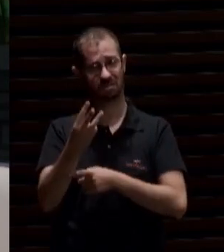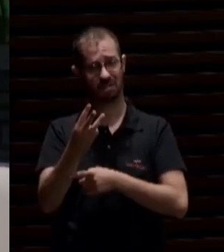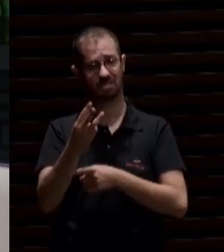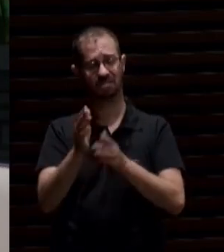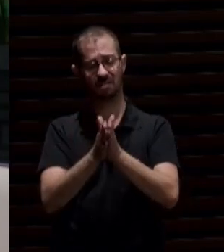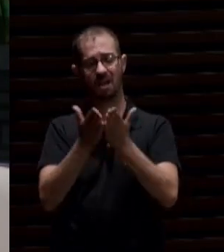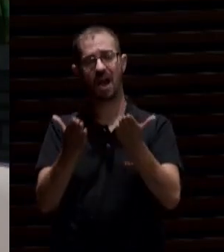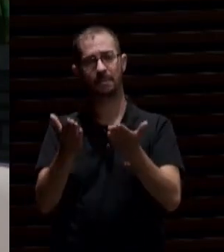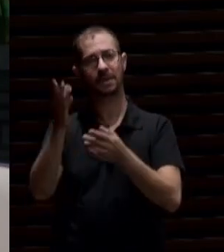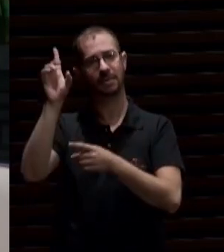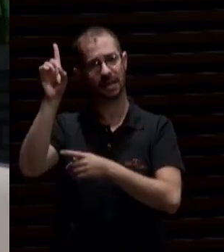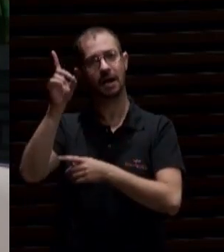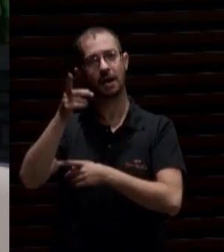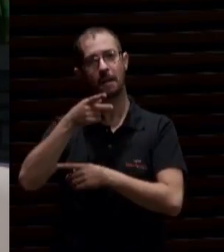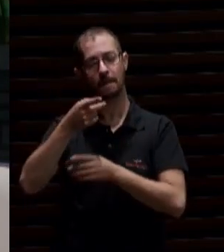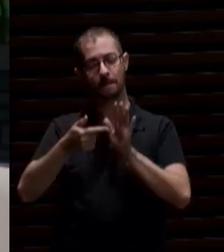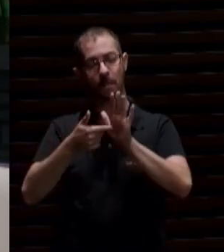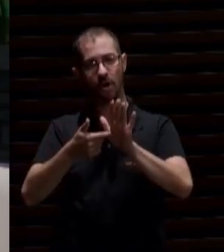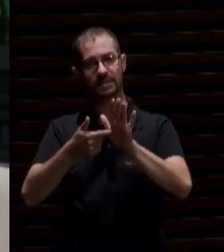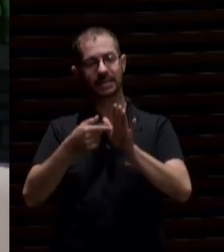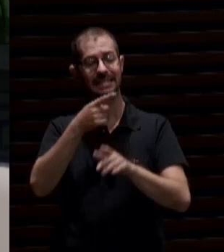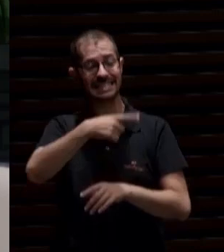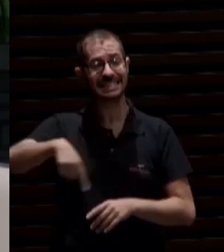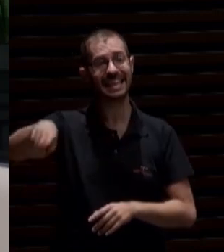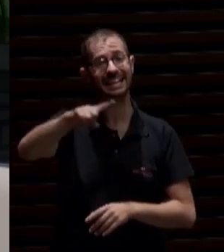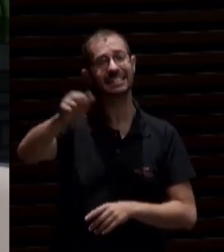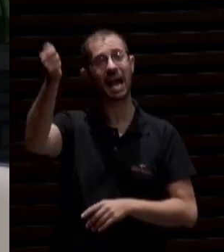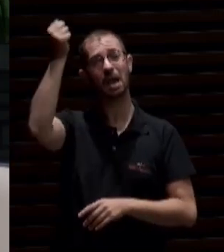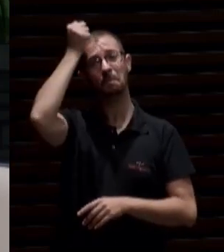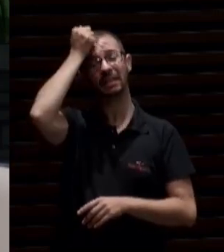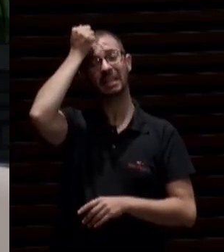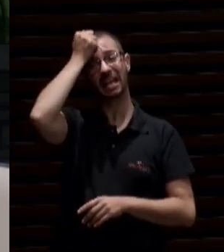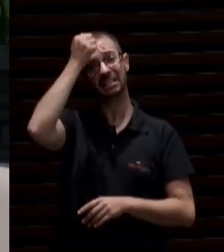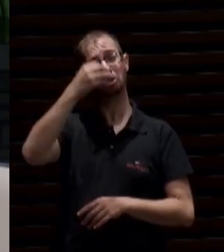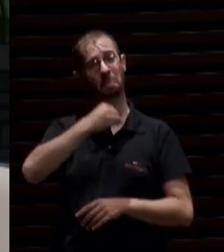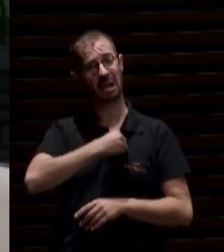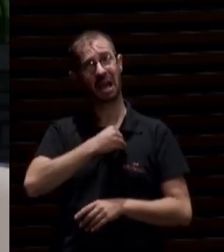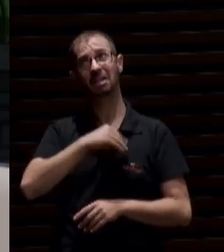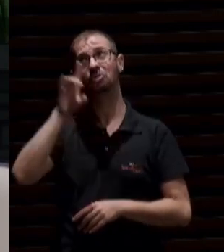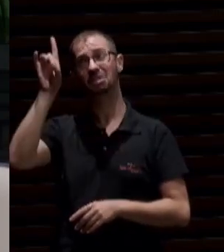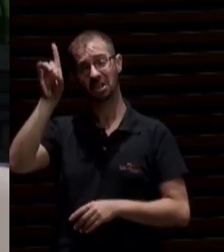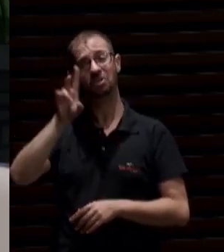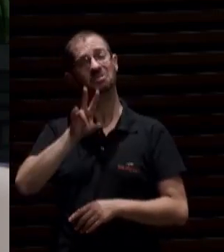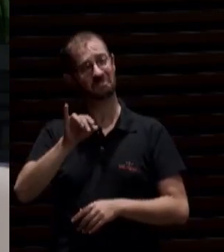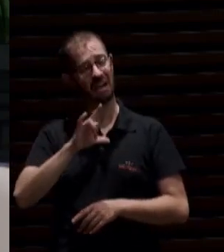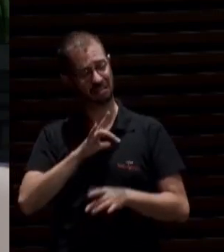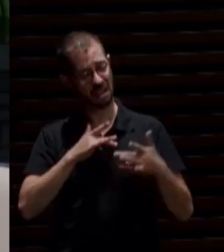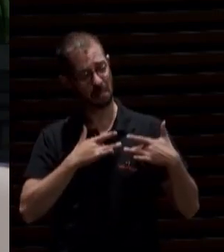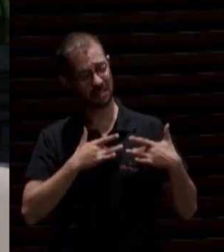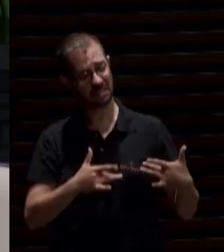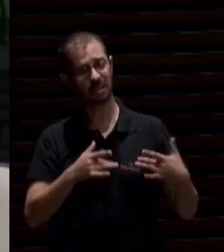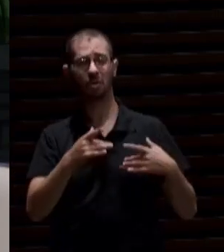mostra que Jonas sabia que se eles se arrependessem do seu pecado, Deus teria misericórdia para perdoar